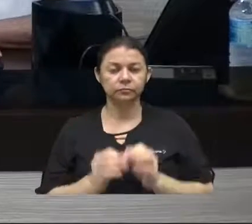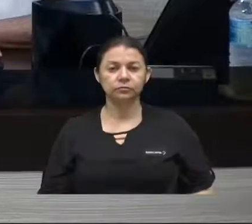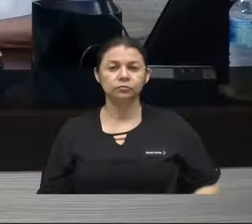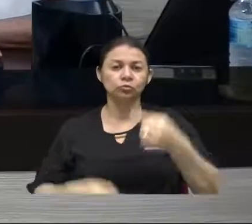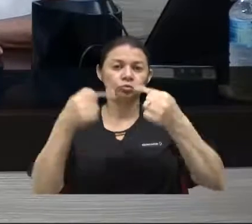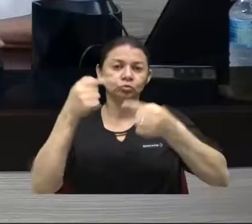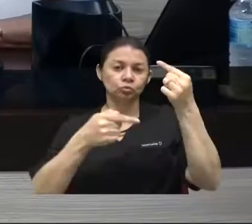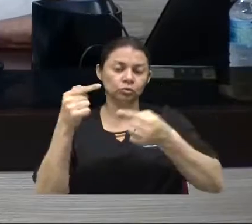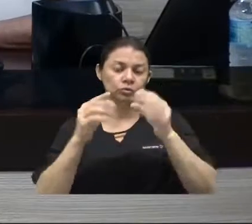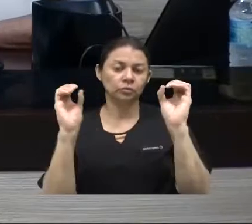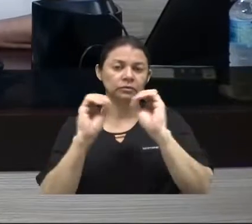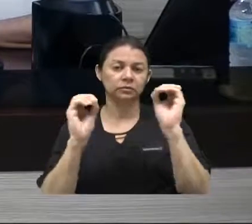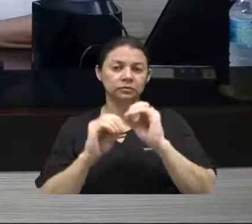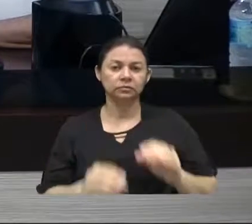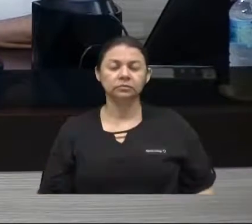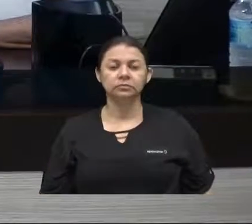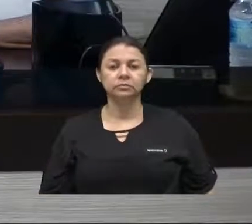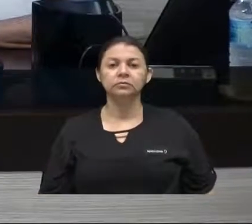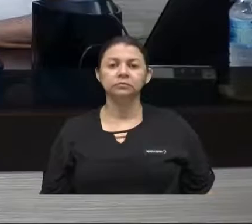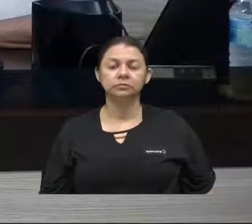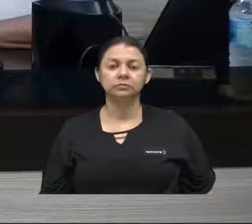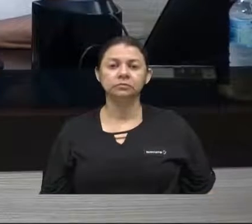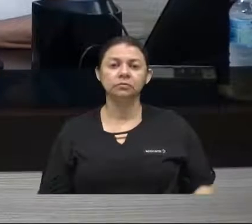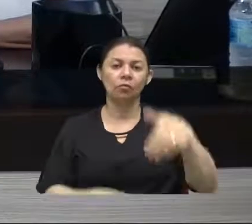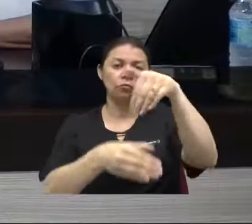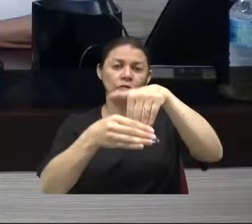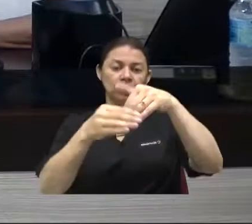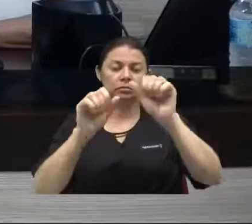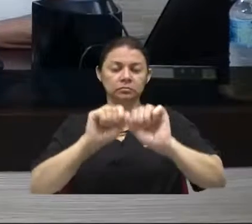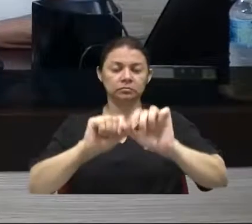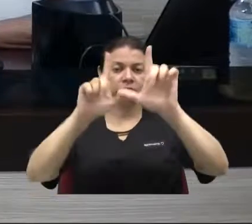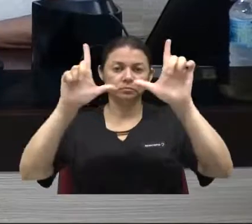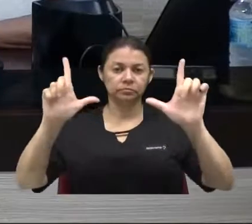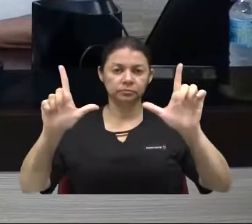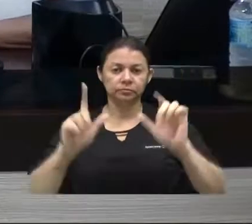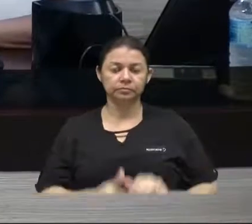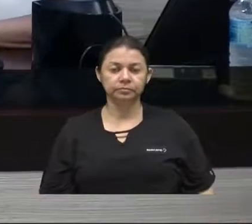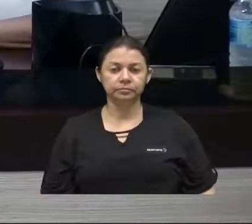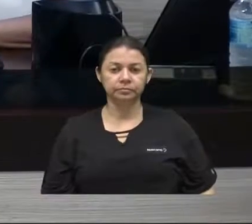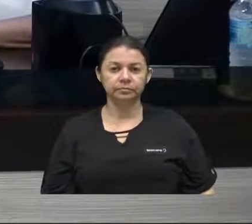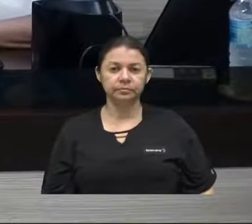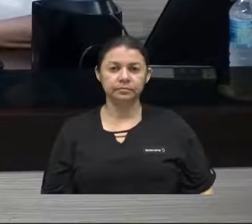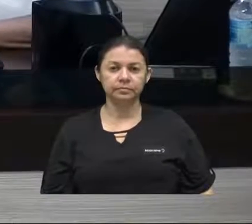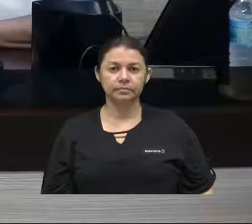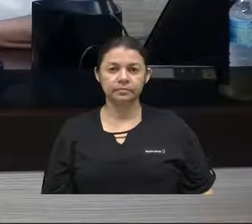Não havendo a moção, ela vai à votação e o painel está aberto.